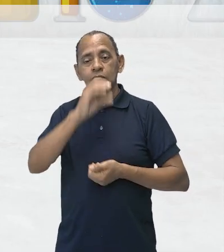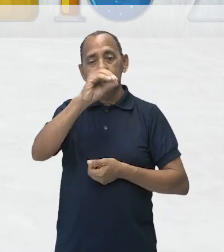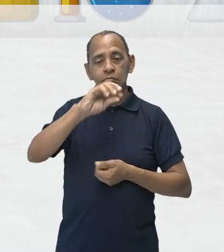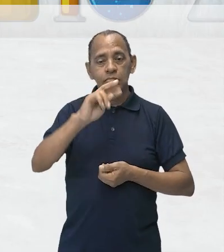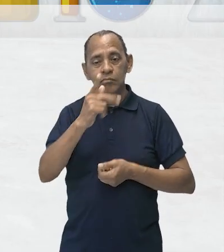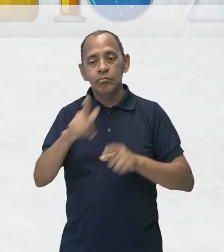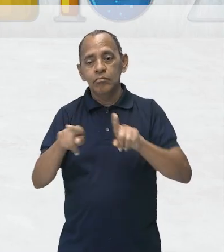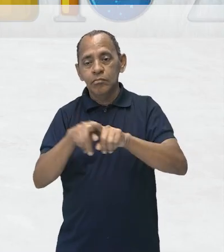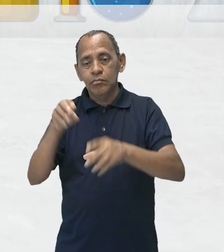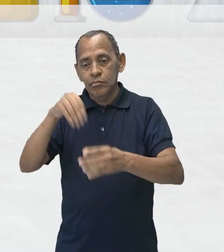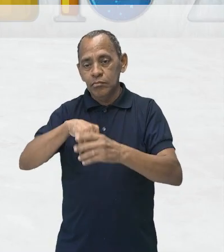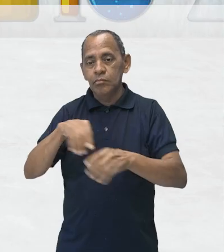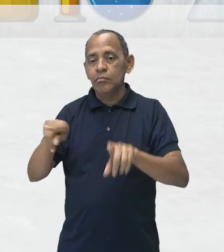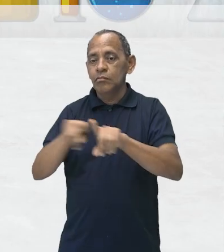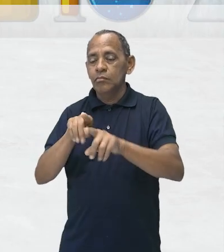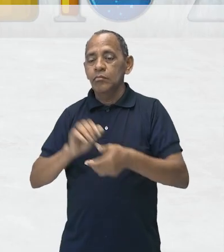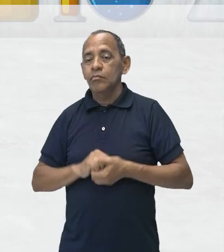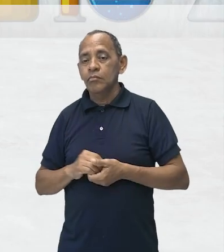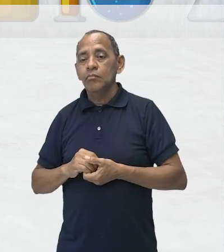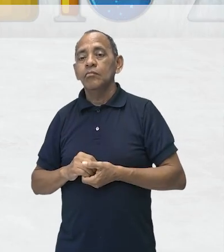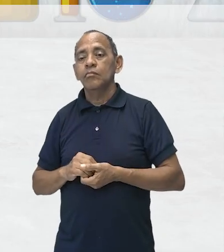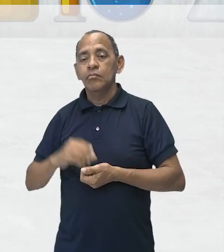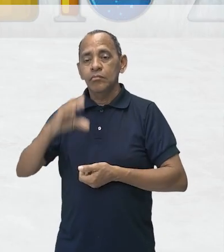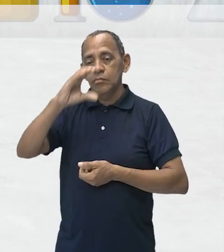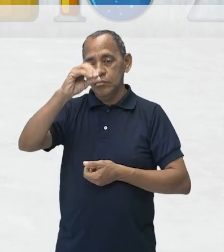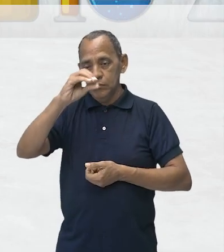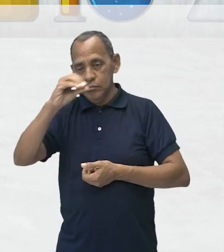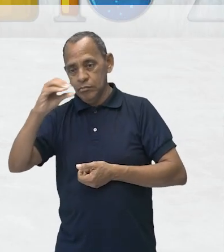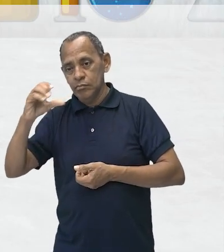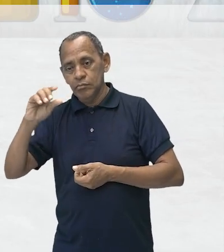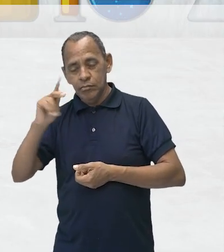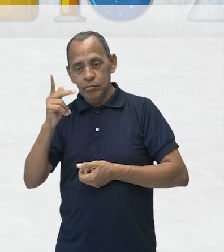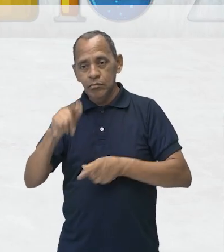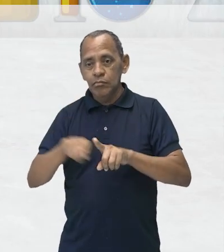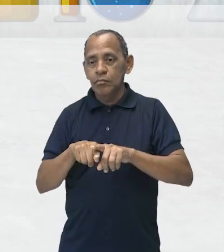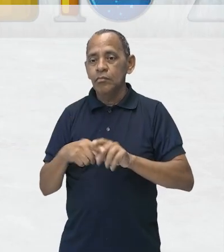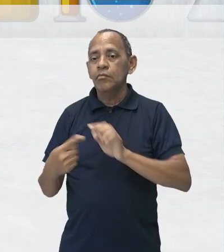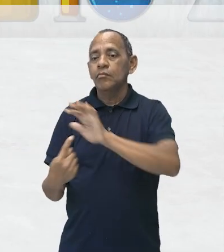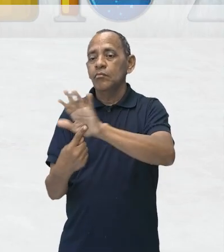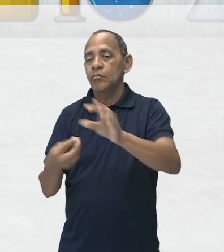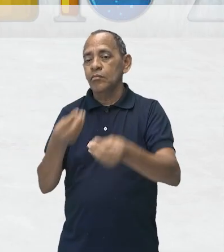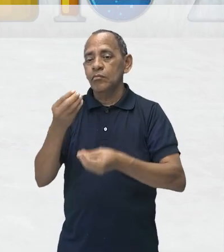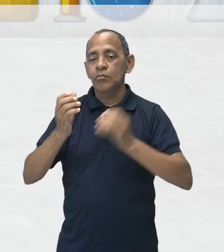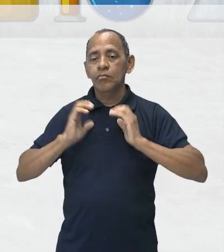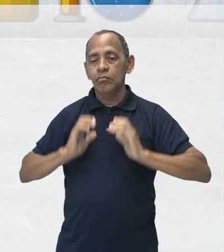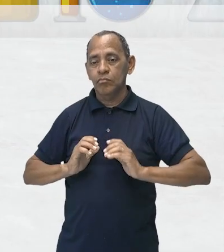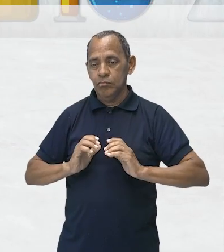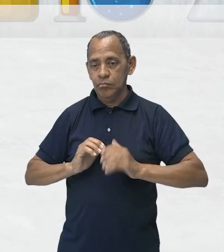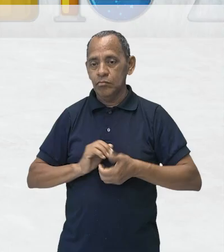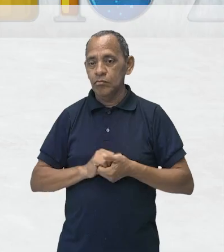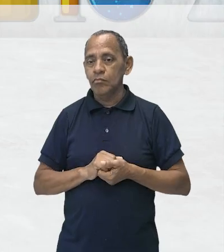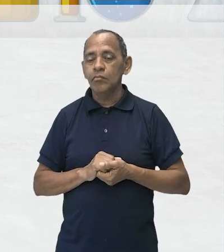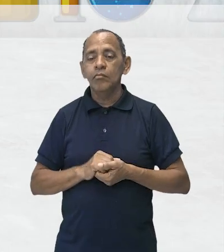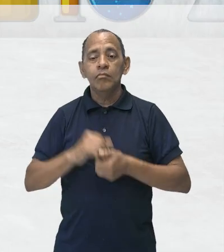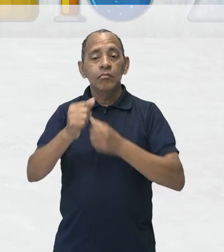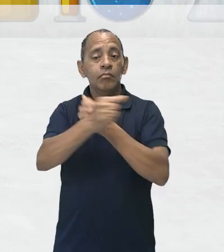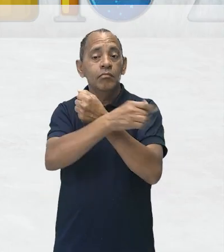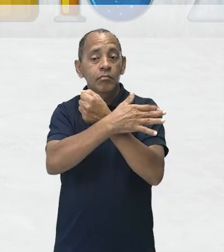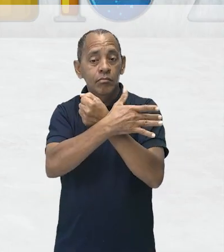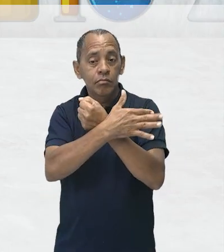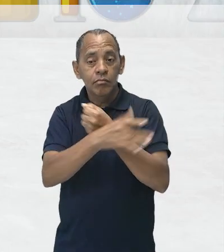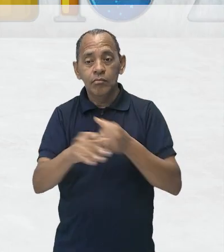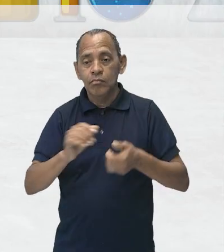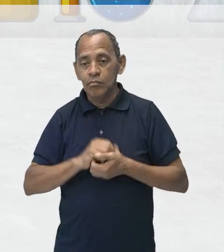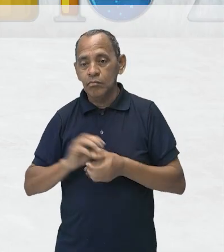como do grupo carboxila, o COOH, que determinam seu comportamento, como acidez, se